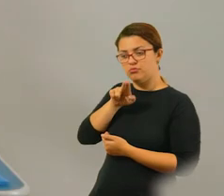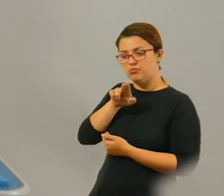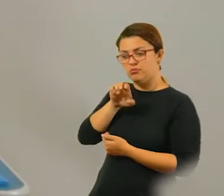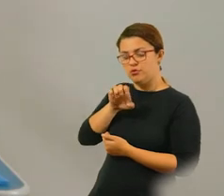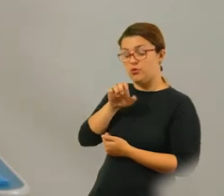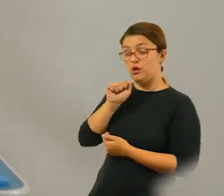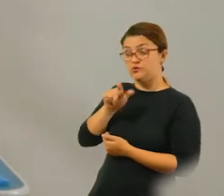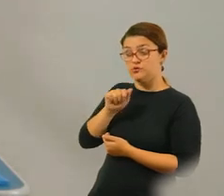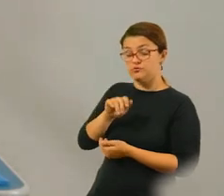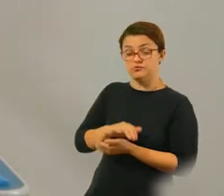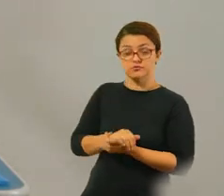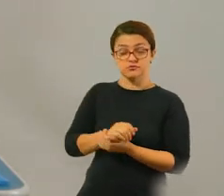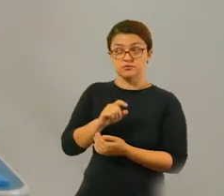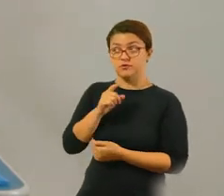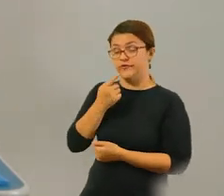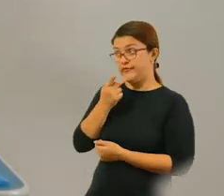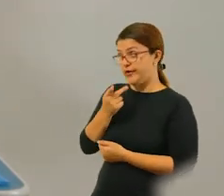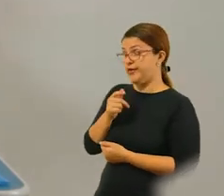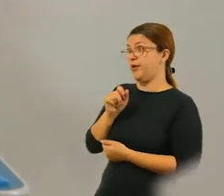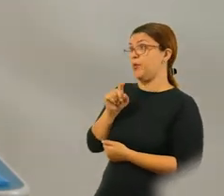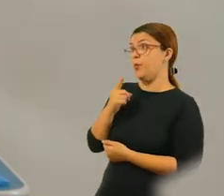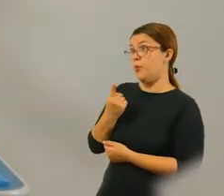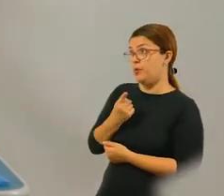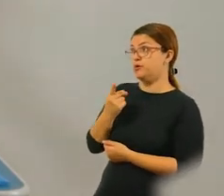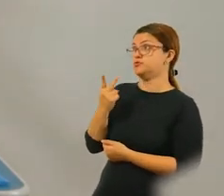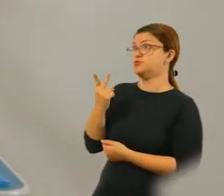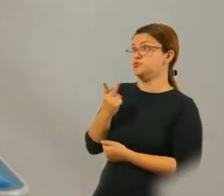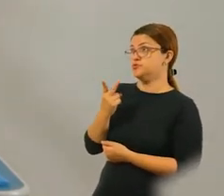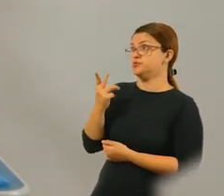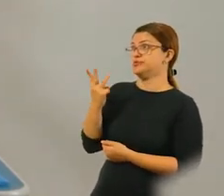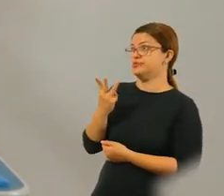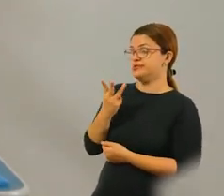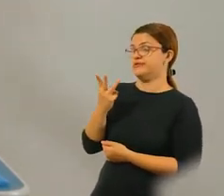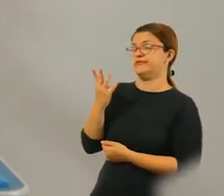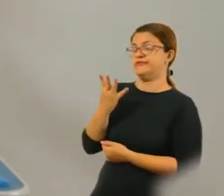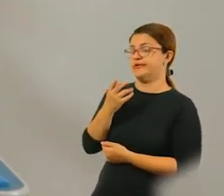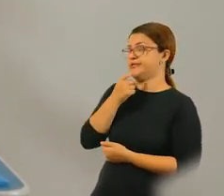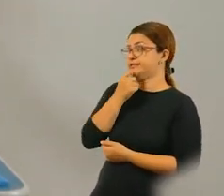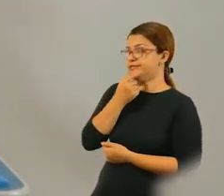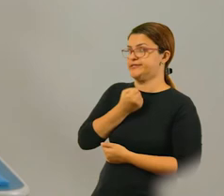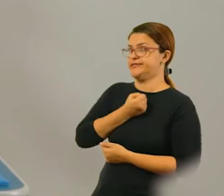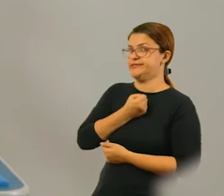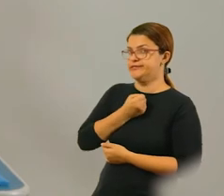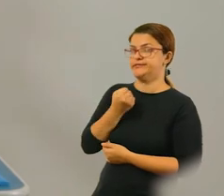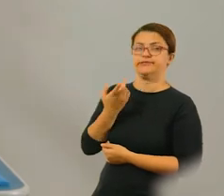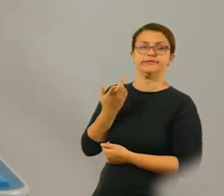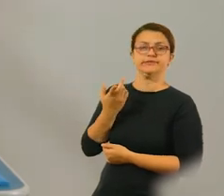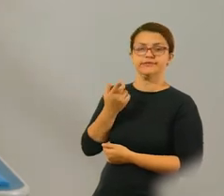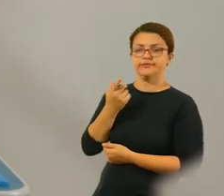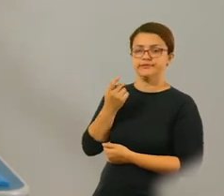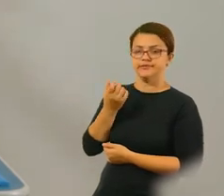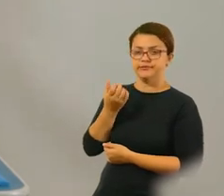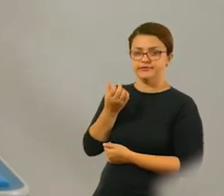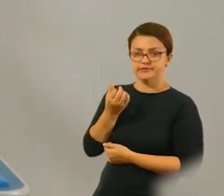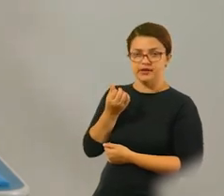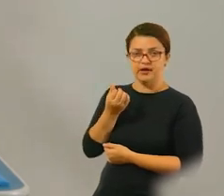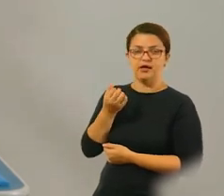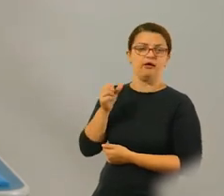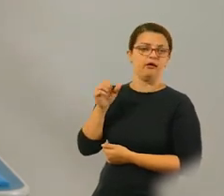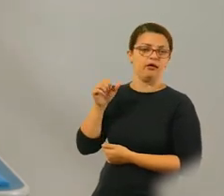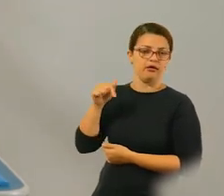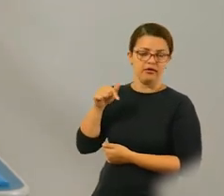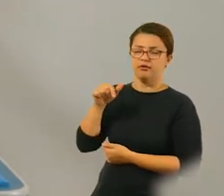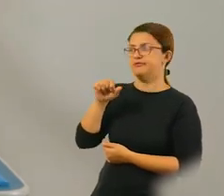Por exemplo, faça um desenho da cor blue. Ela começou e você começa a contar. 1, 2, 3,